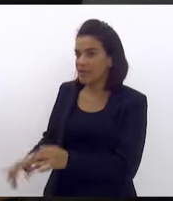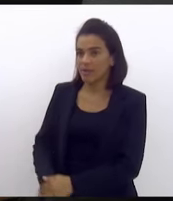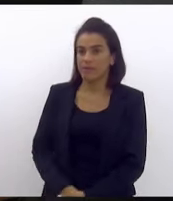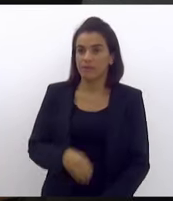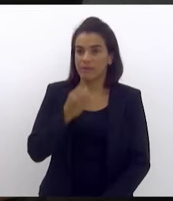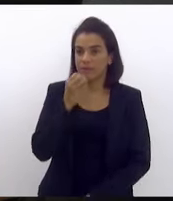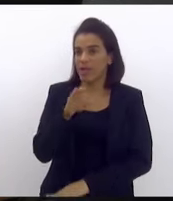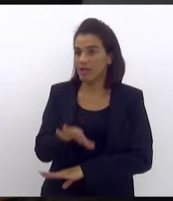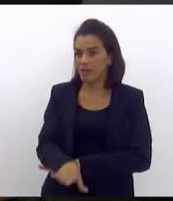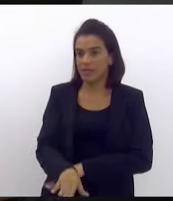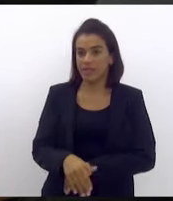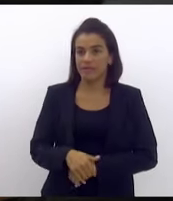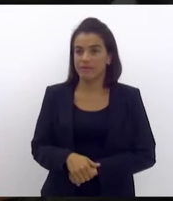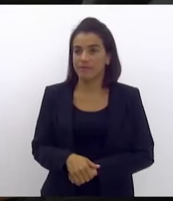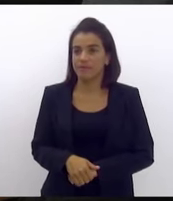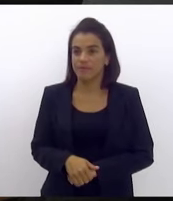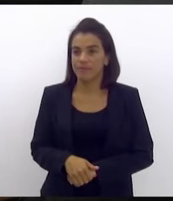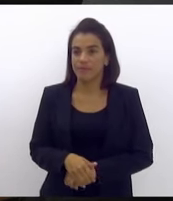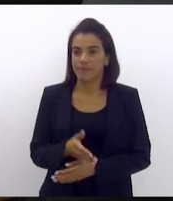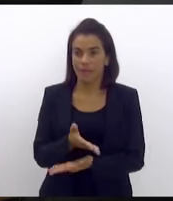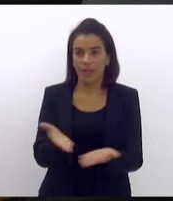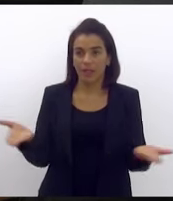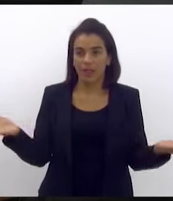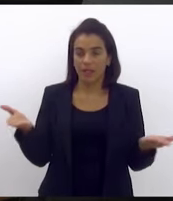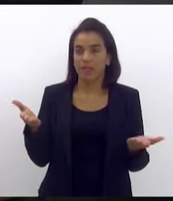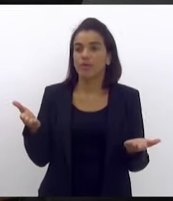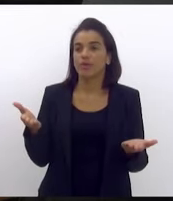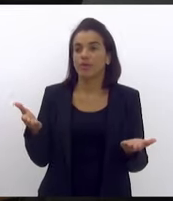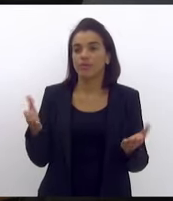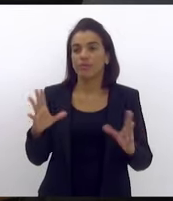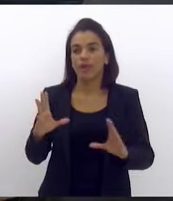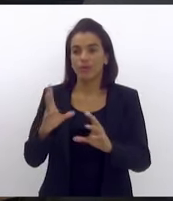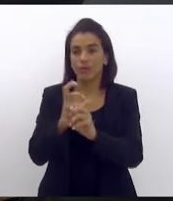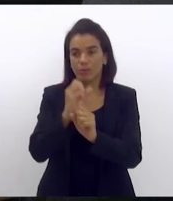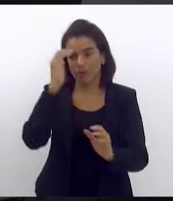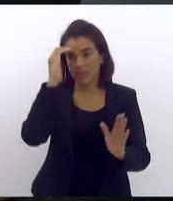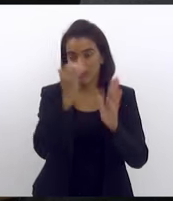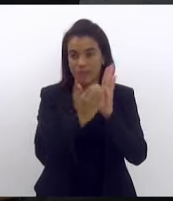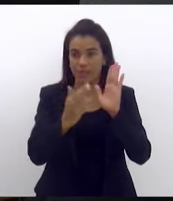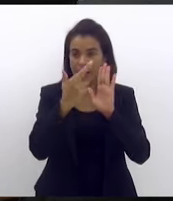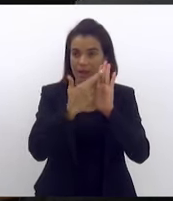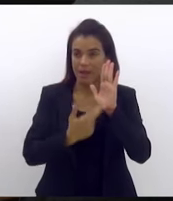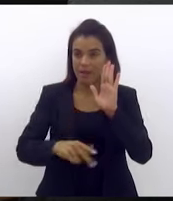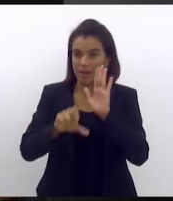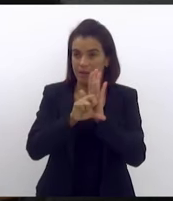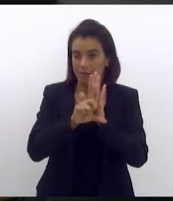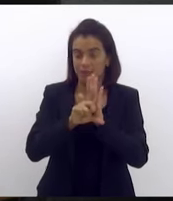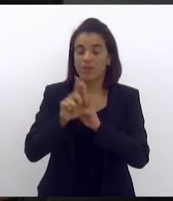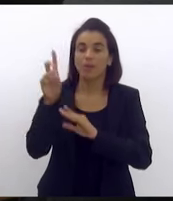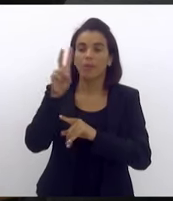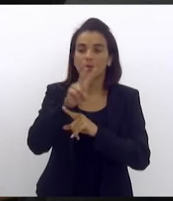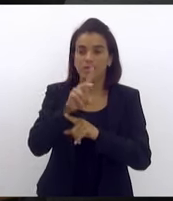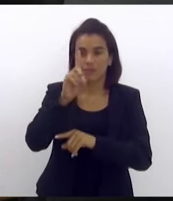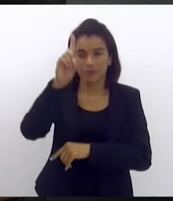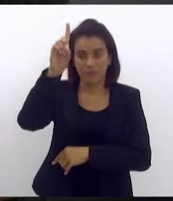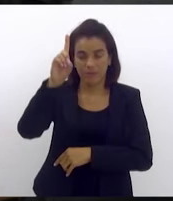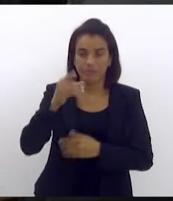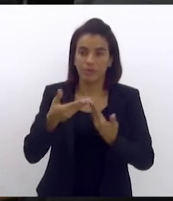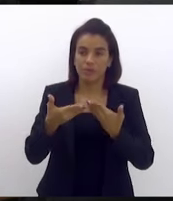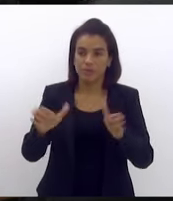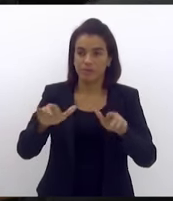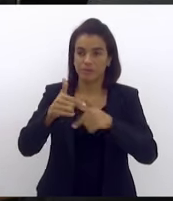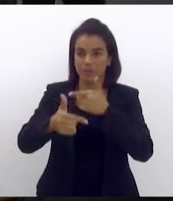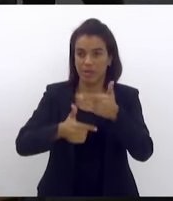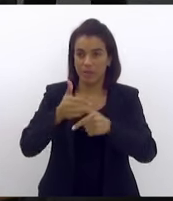Boa tarde a todos e a todas. Havendo o número legal e sob a proteção de Deus, iniciamos os